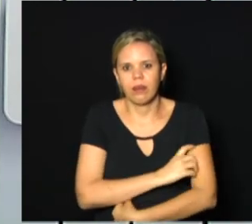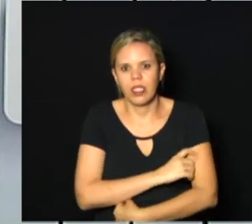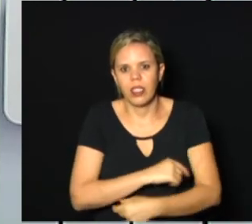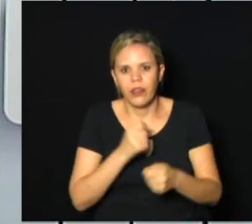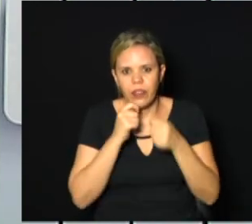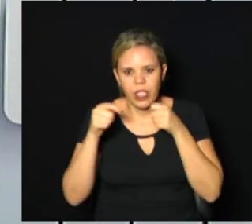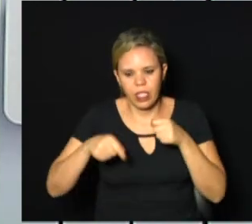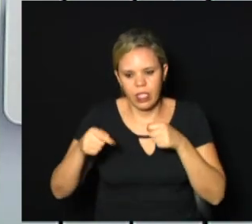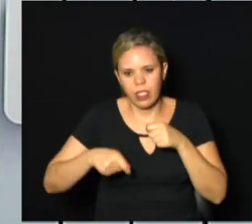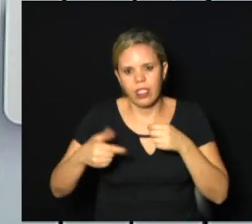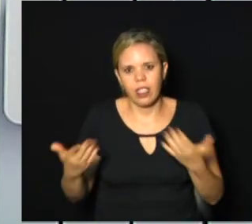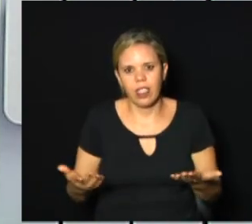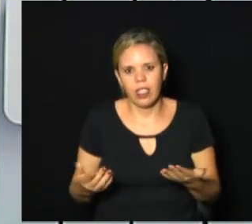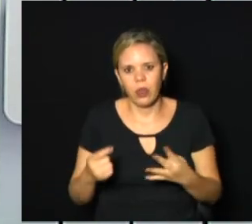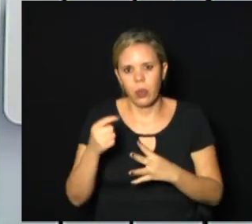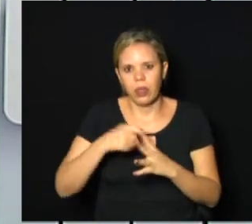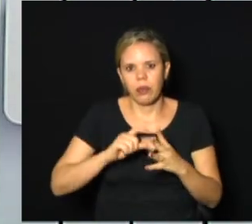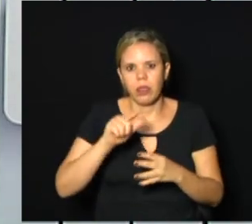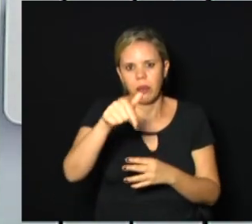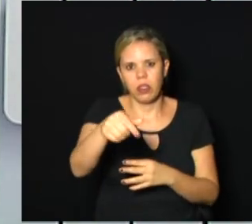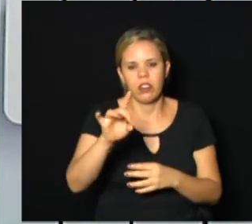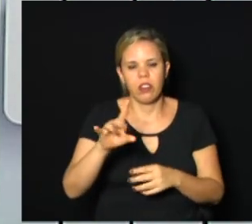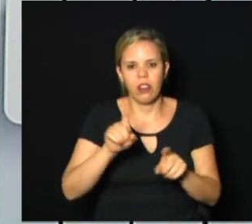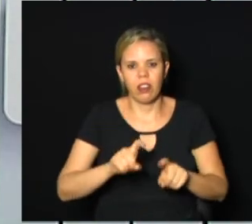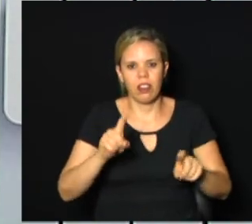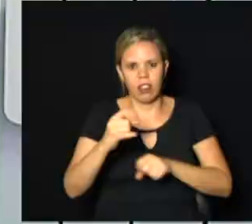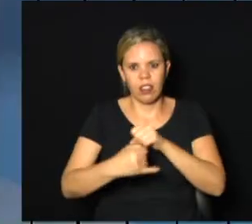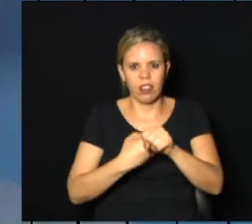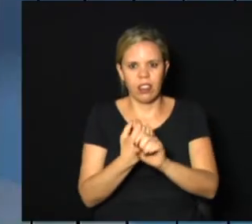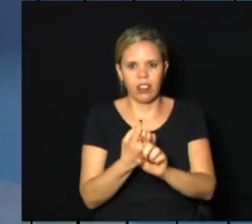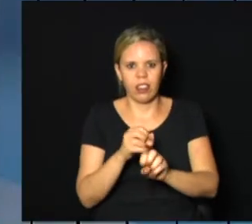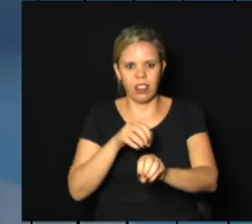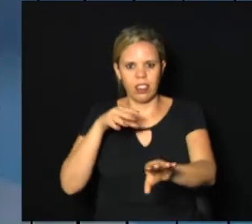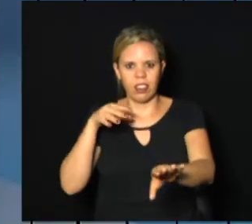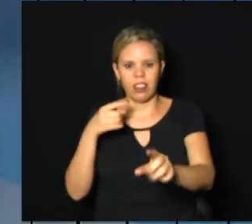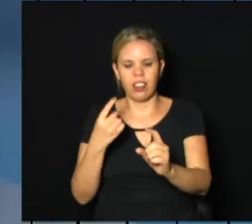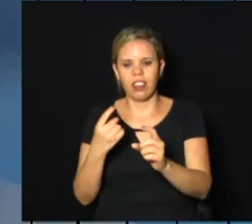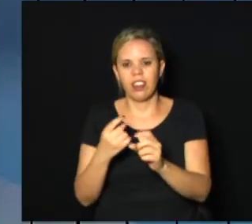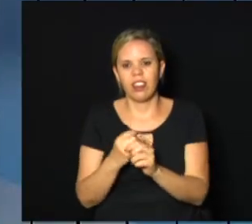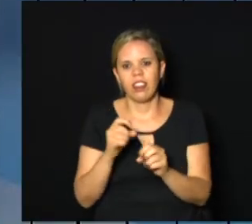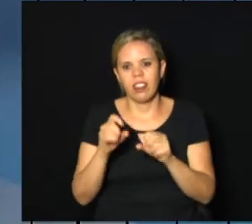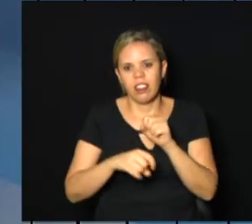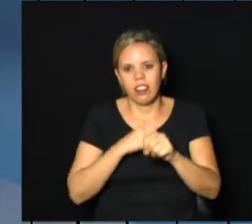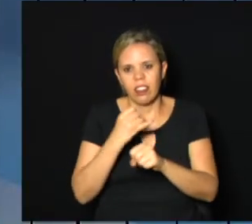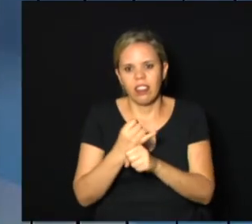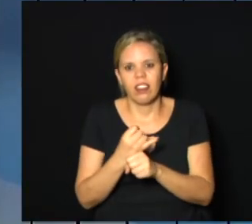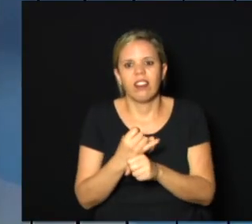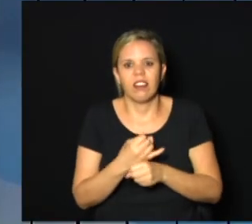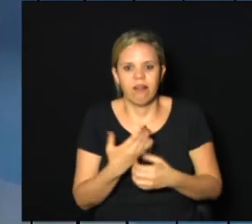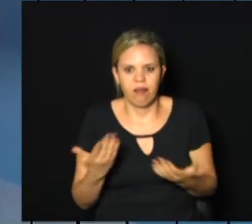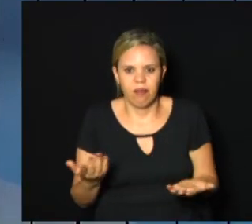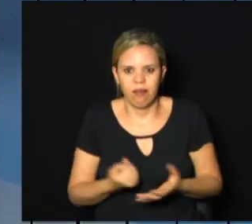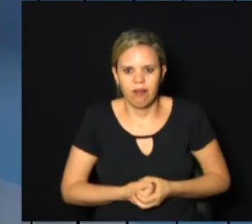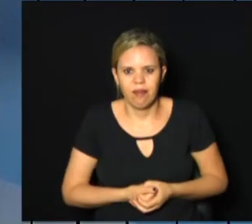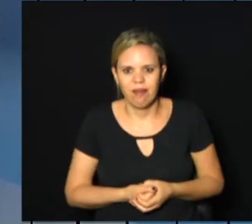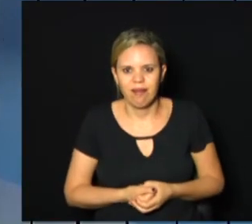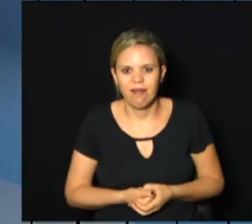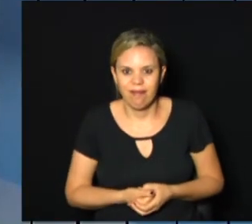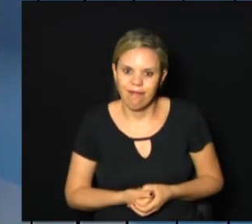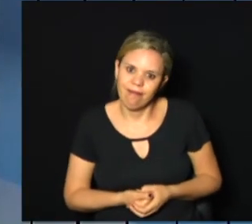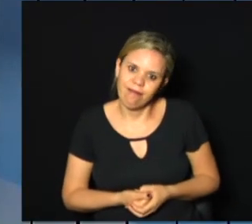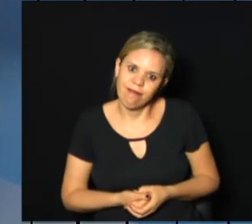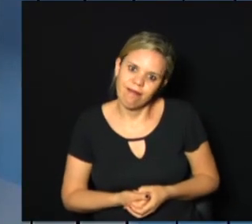entrevista aqui no estúdio, 4 meses depois, a essa distância de forma virtual, né? Pois é, uma situação,